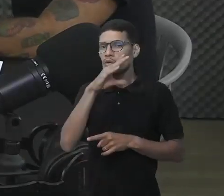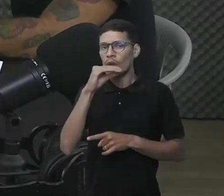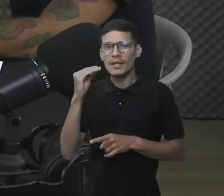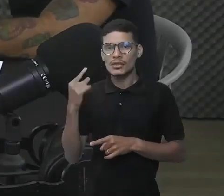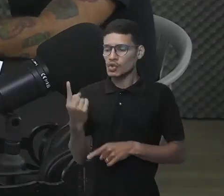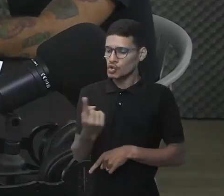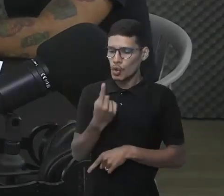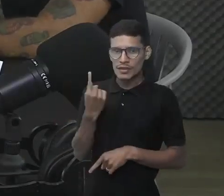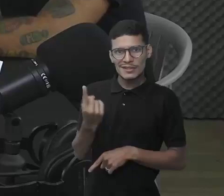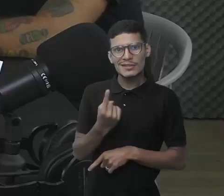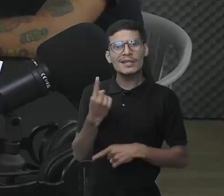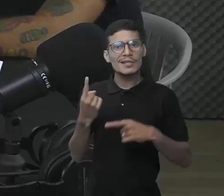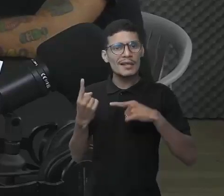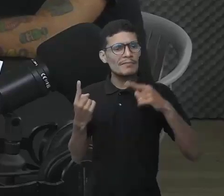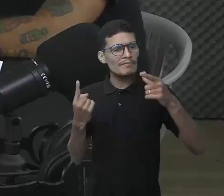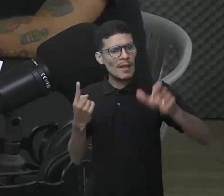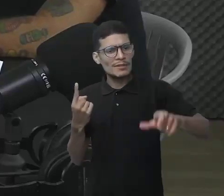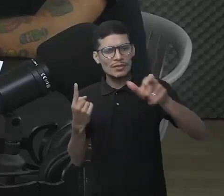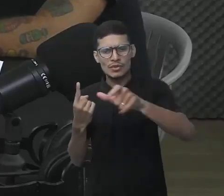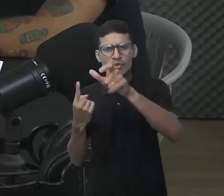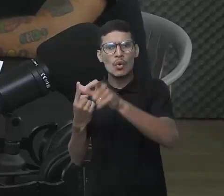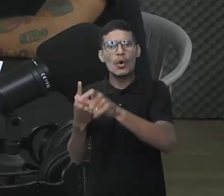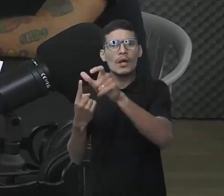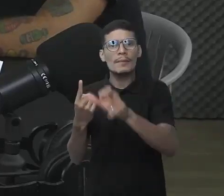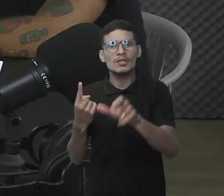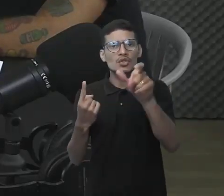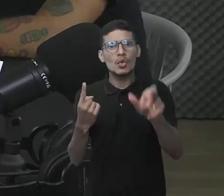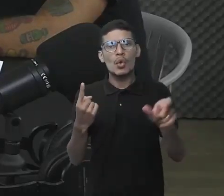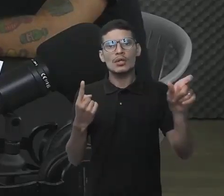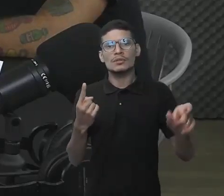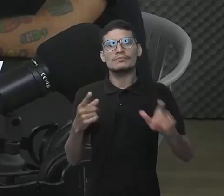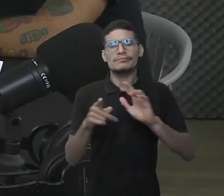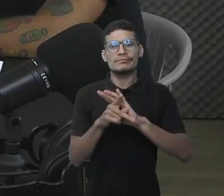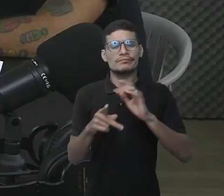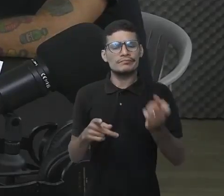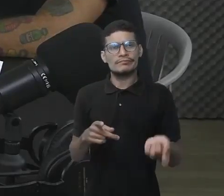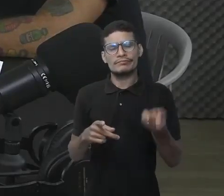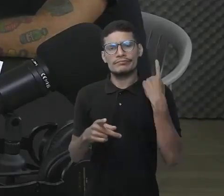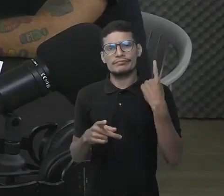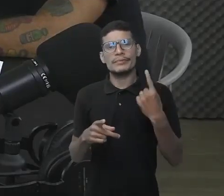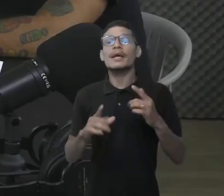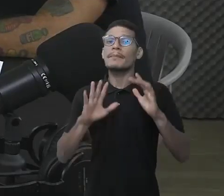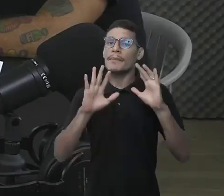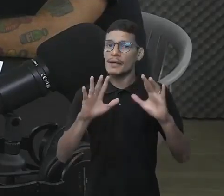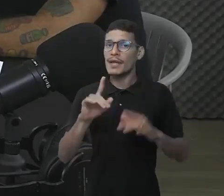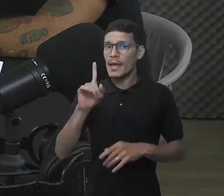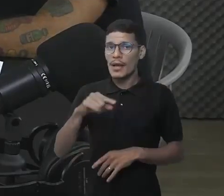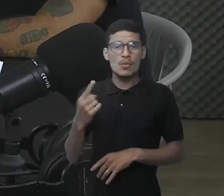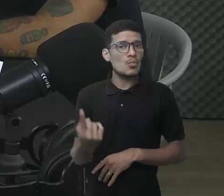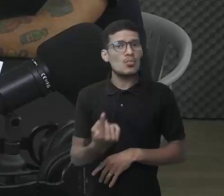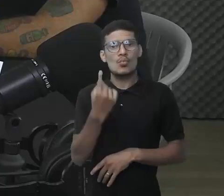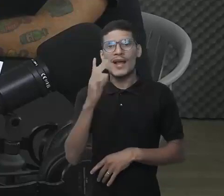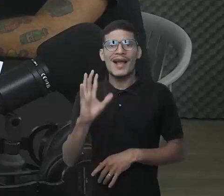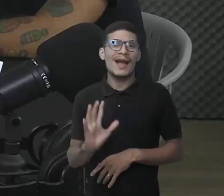a não, pessoas estranhas o exposta tempo inteiro, a né. ser abordada. Então esse é um dos casos, assim, que eu acho que é emblemático,